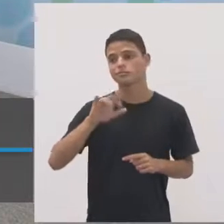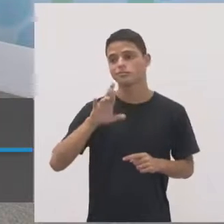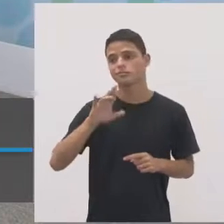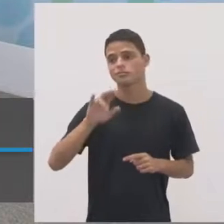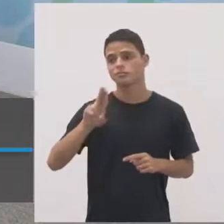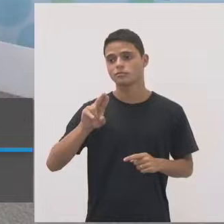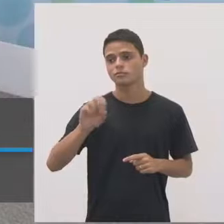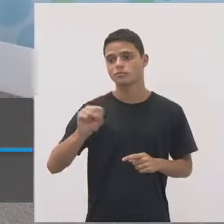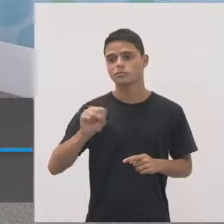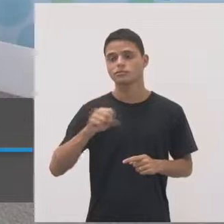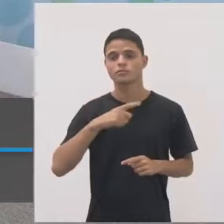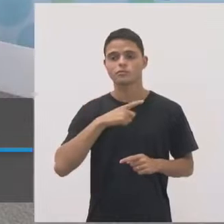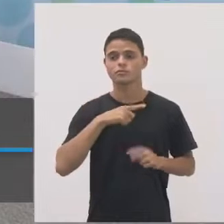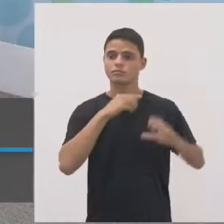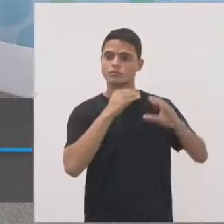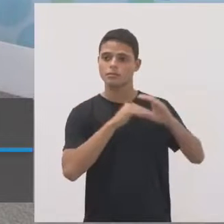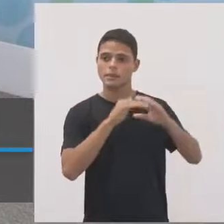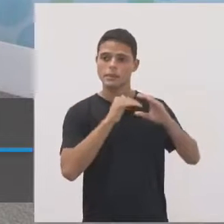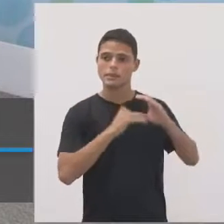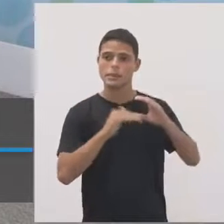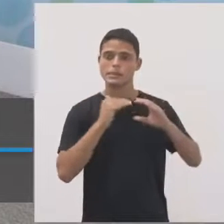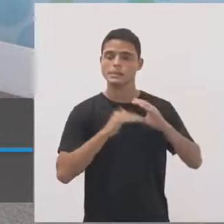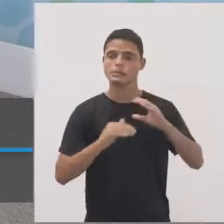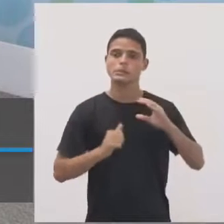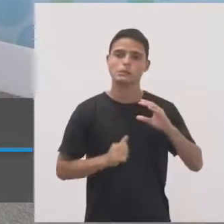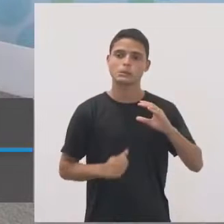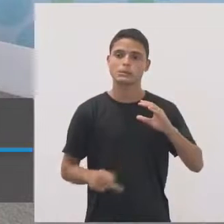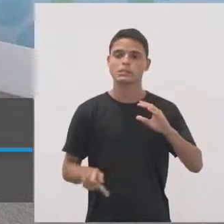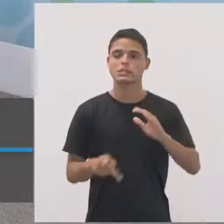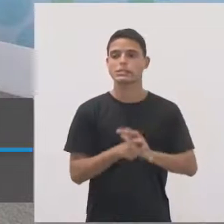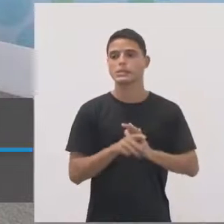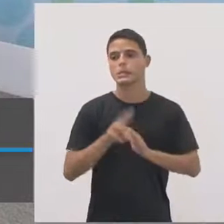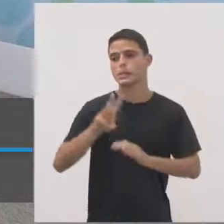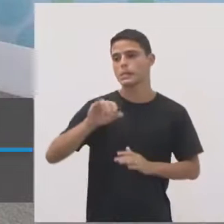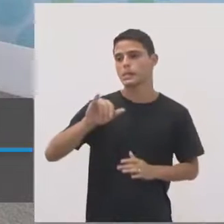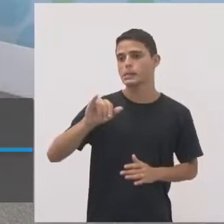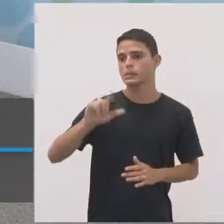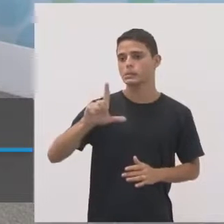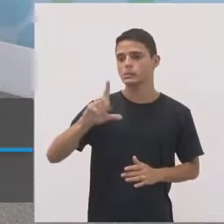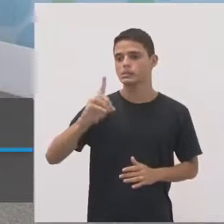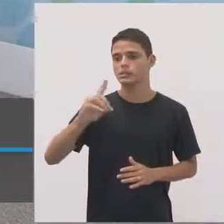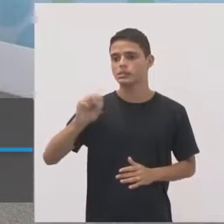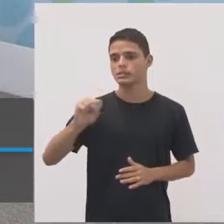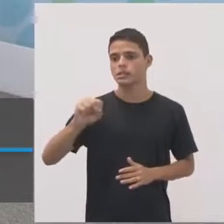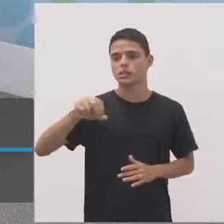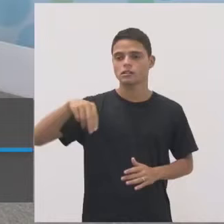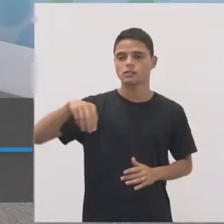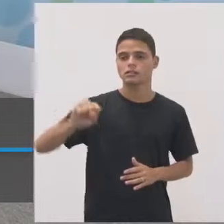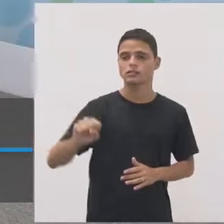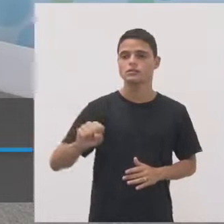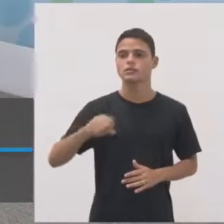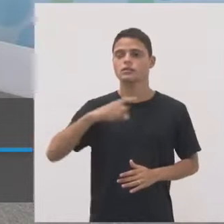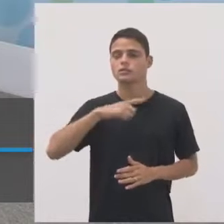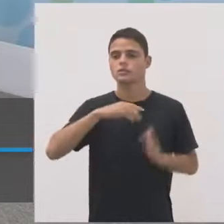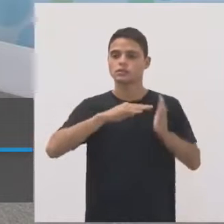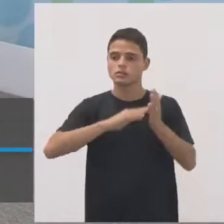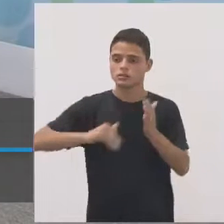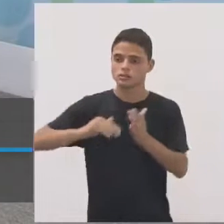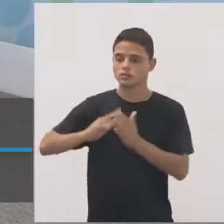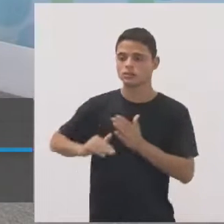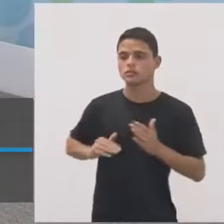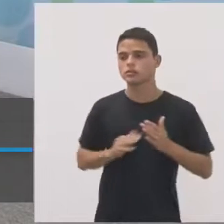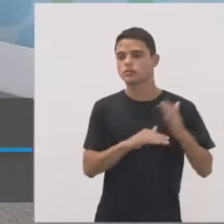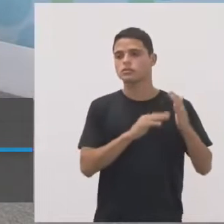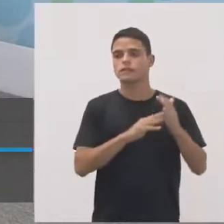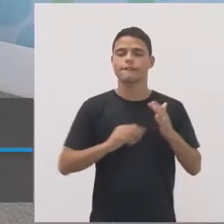bastante verba, então eu vou falar um pouco que o próprio Sim. Windows tem um antivírus gratuito que já vem nele, a gente vai falar disso